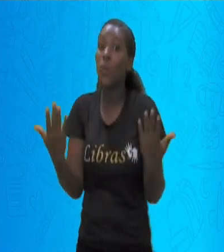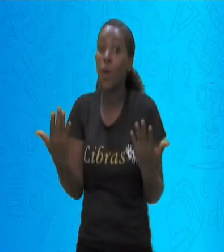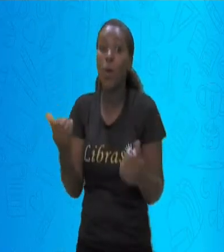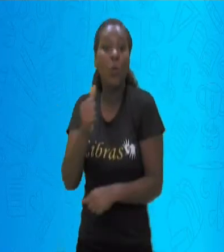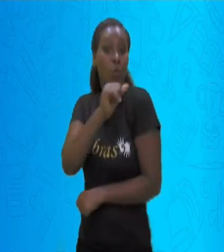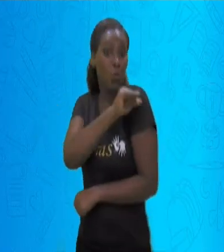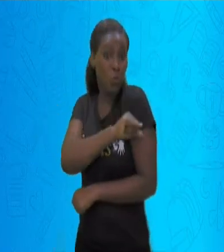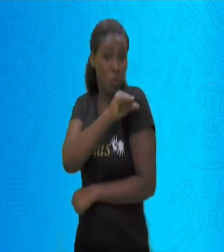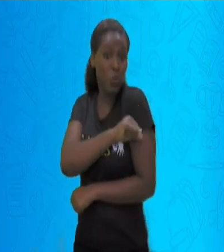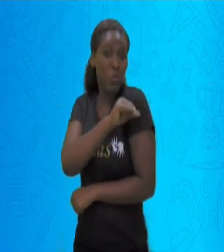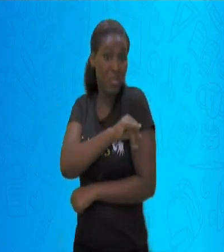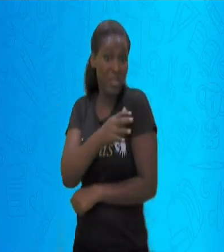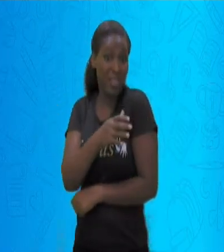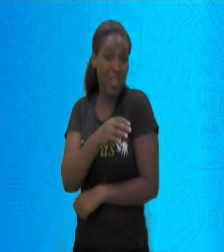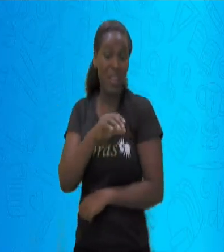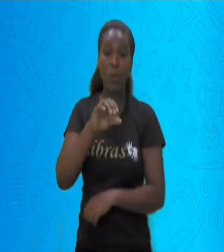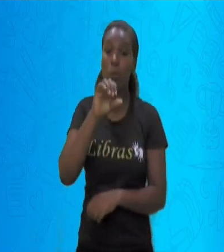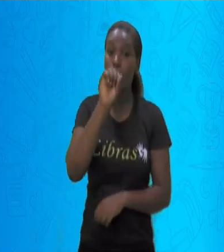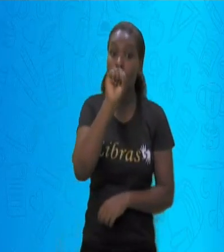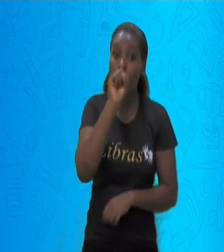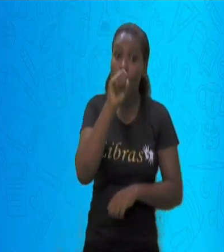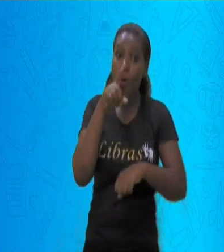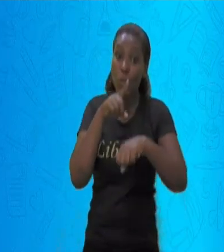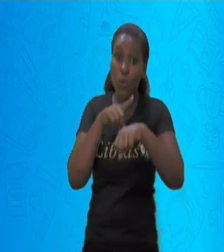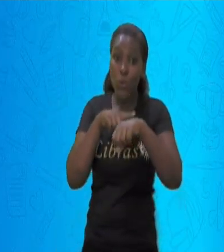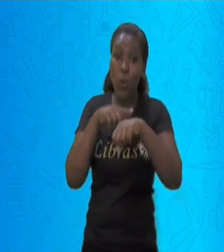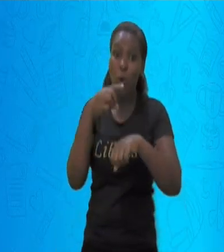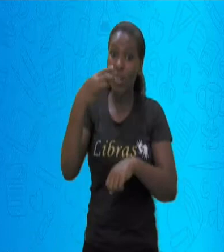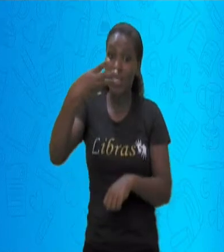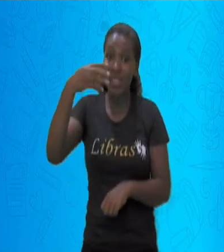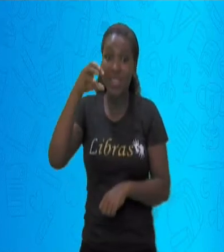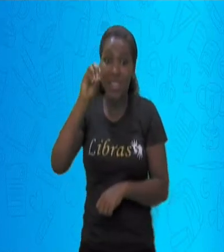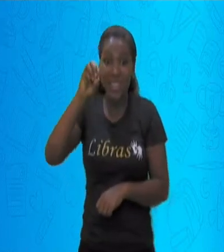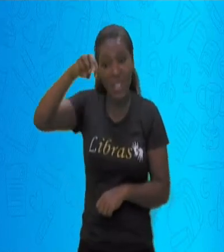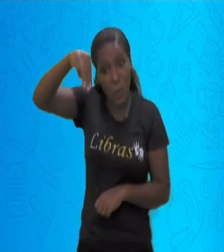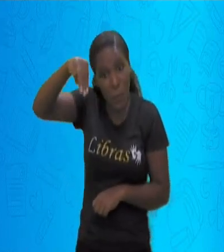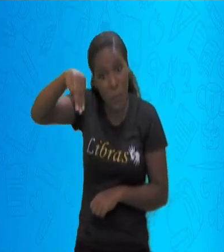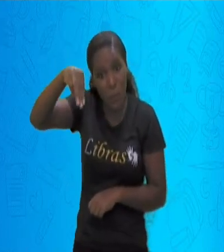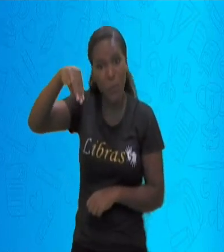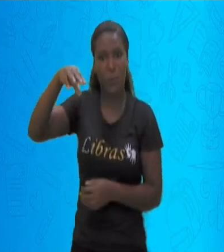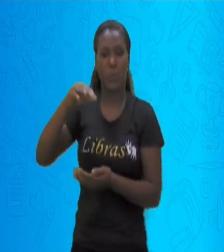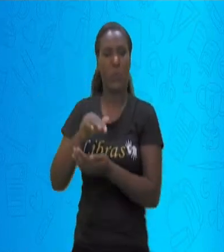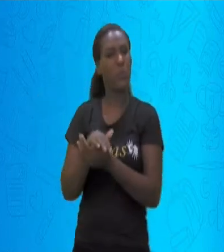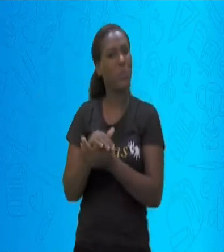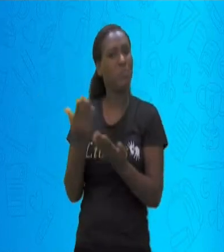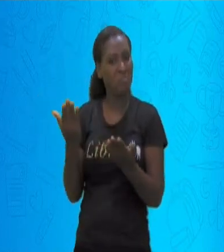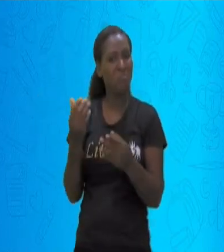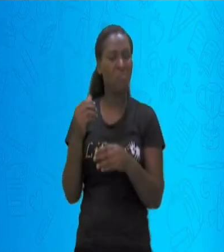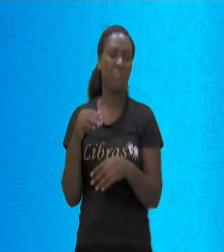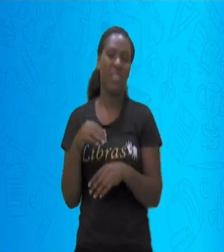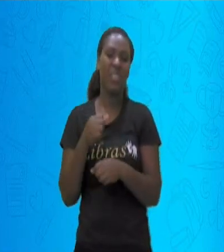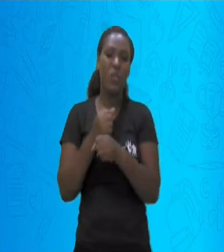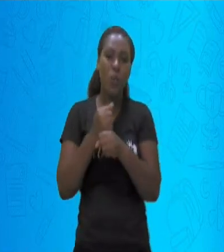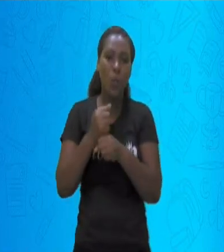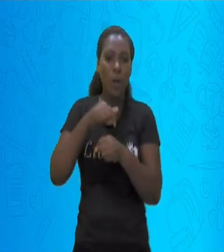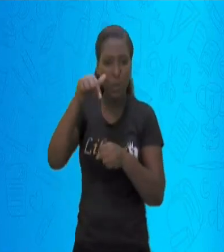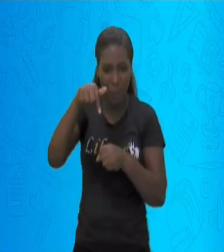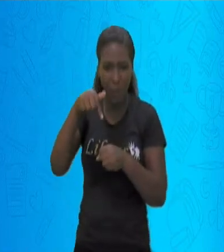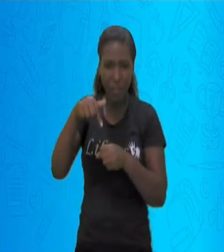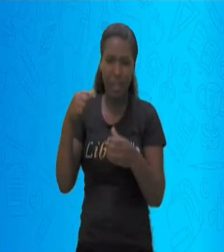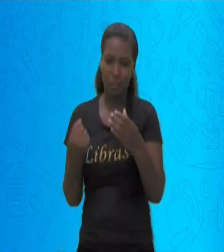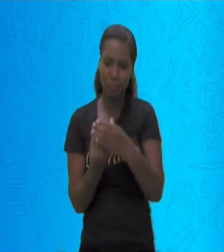do dia 15 de novembro de 1889, quando a nossa bandeira foi criada. Quando a imagem